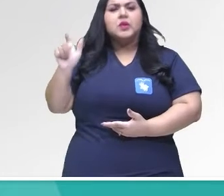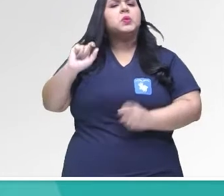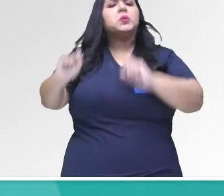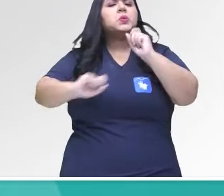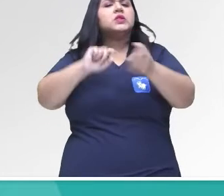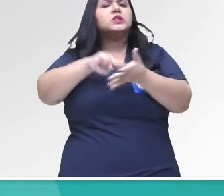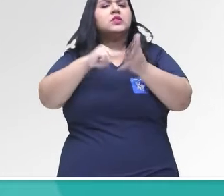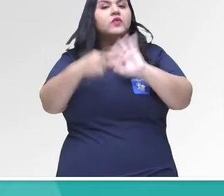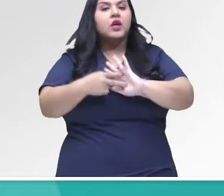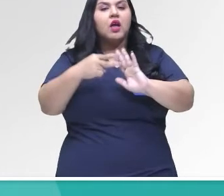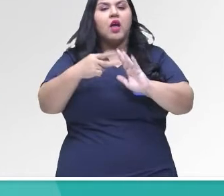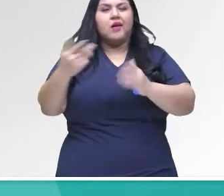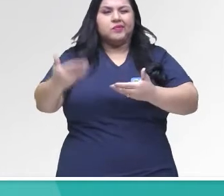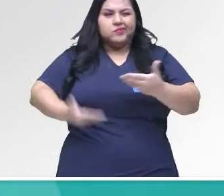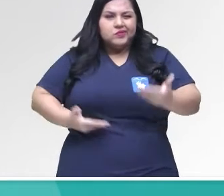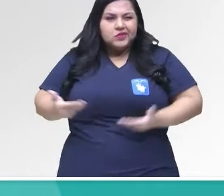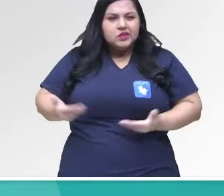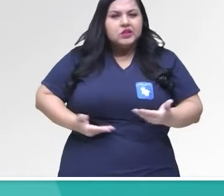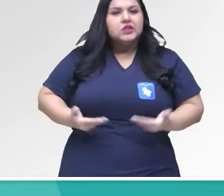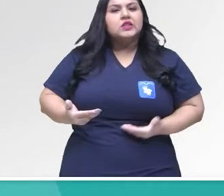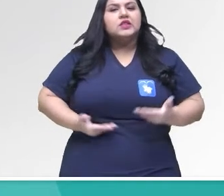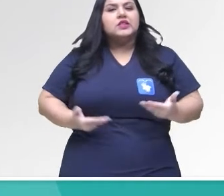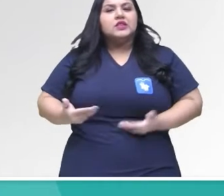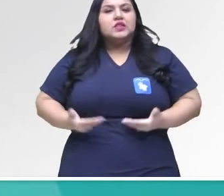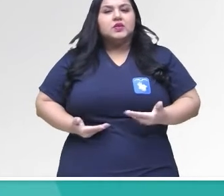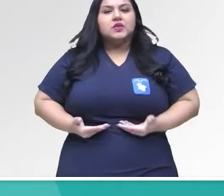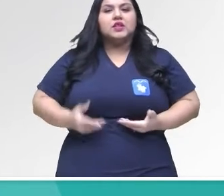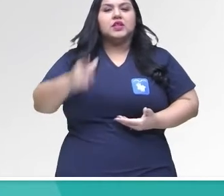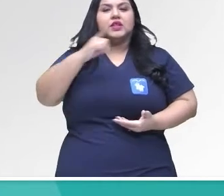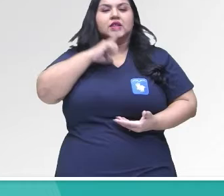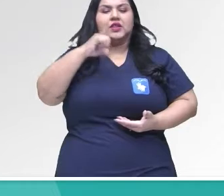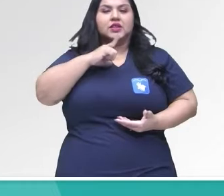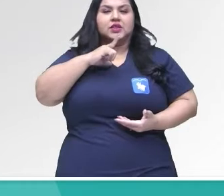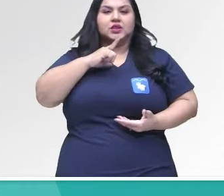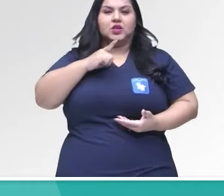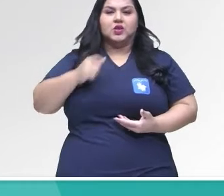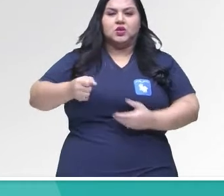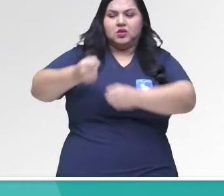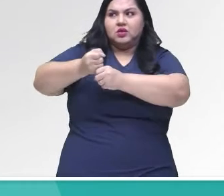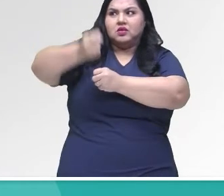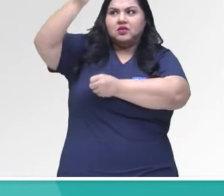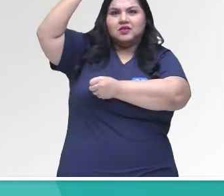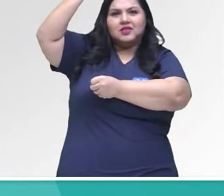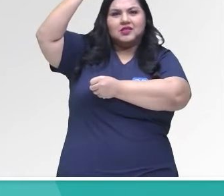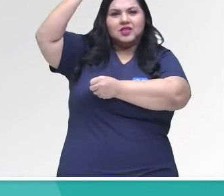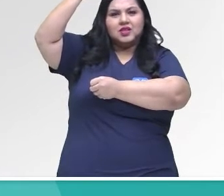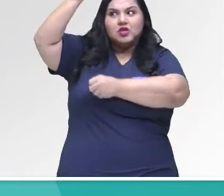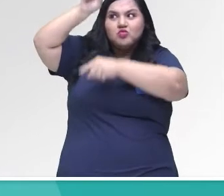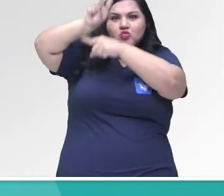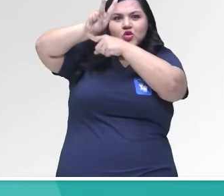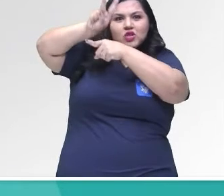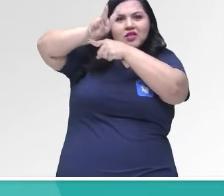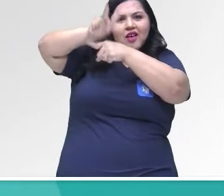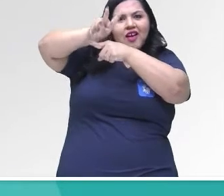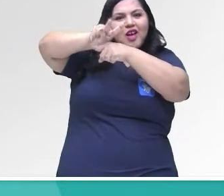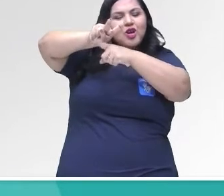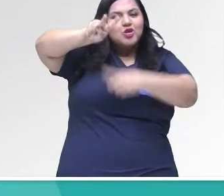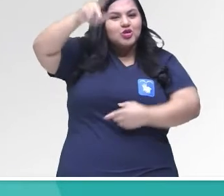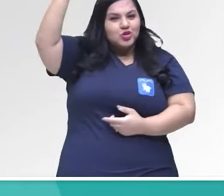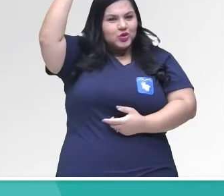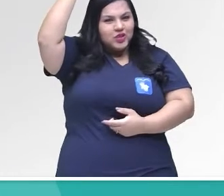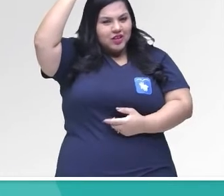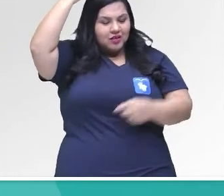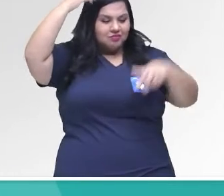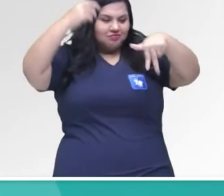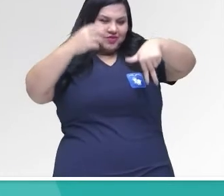um escravo que leva o palio. O que é o palio? É o guarda-sol que protege os reis. Vocês estão vendo aí